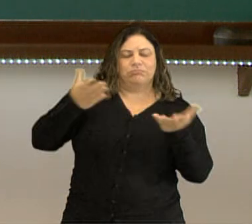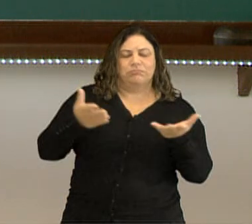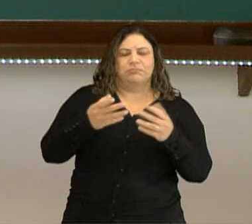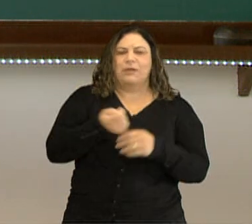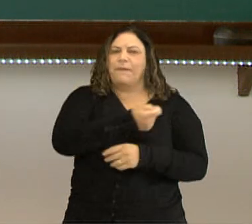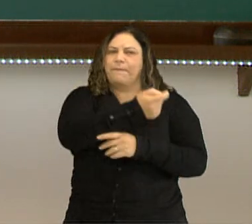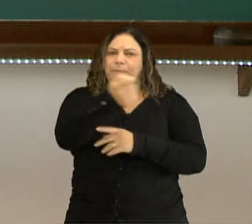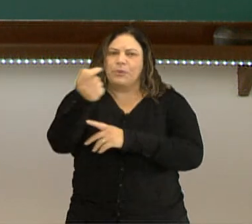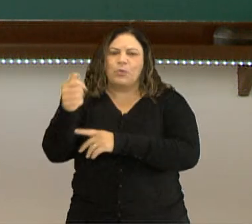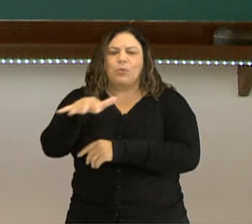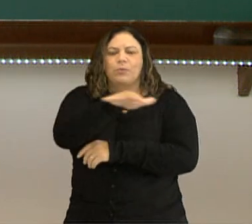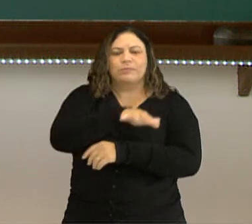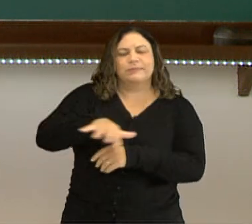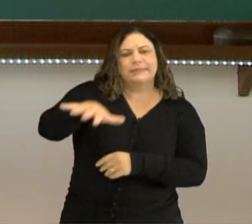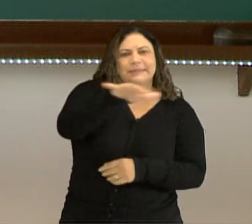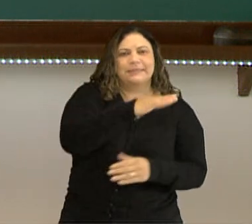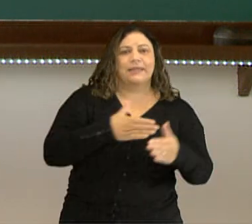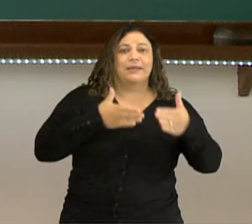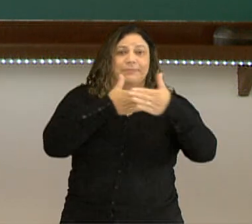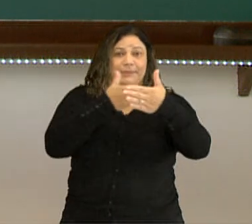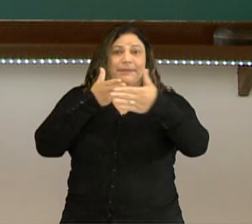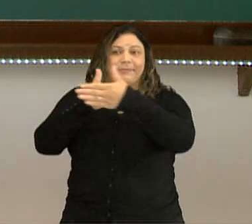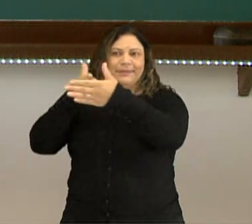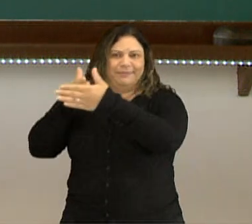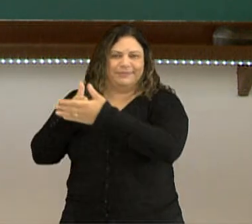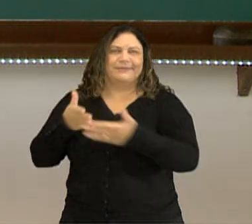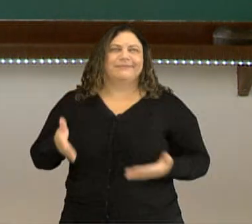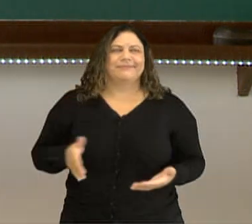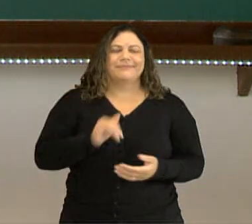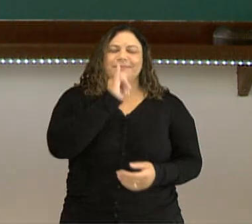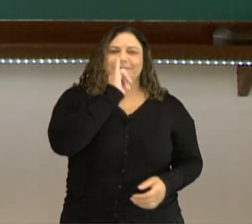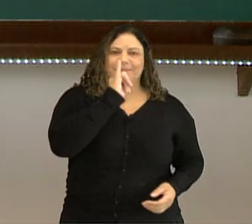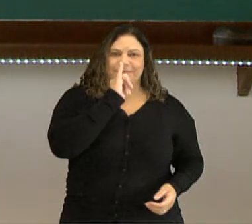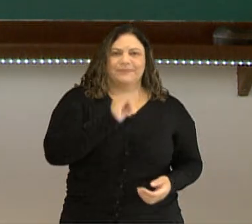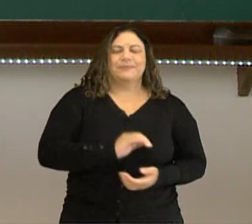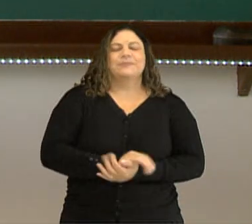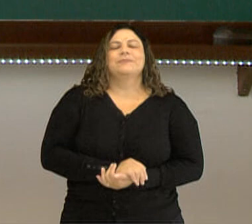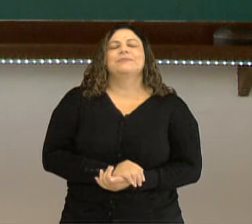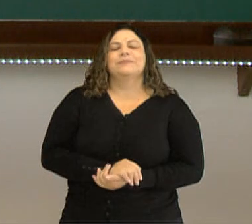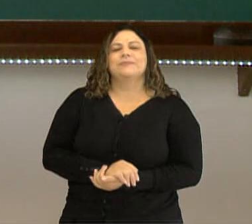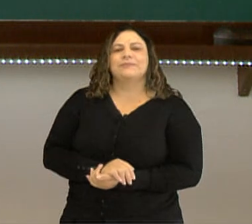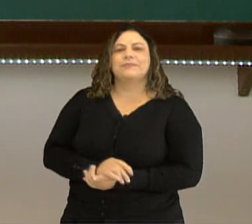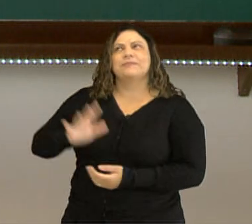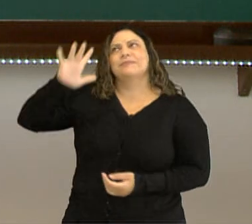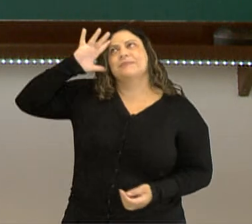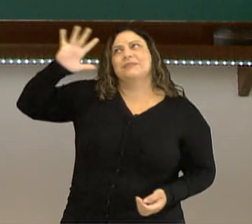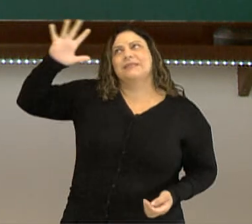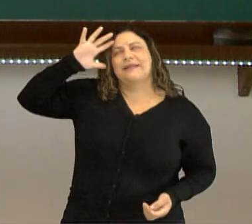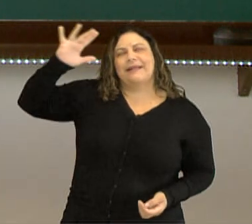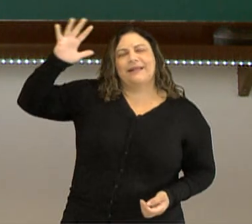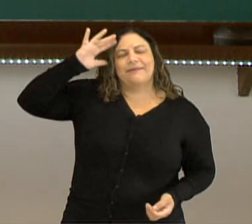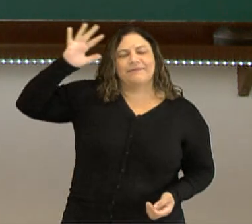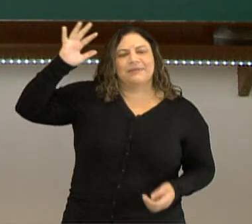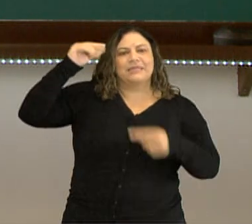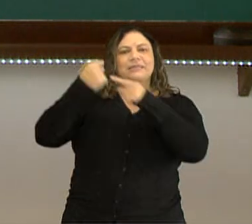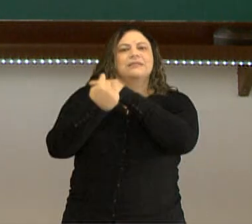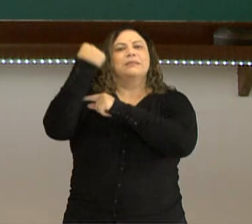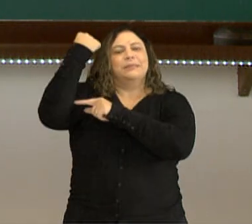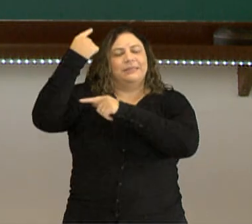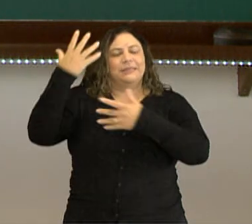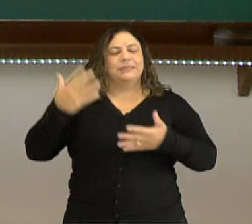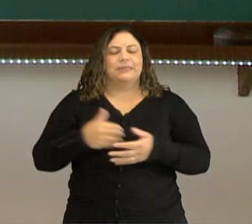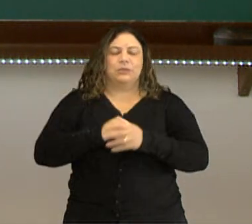ou cenário limitado, né, que nem um exemplo que eu dei ali na reflexão anterior, por exemplo, uma partida